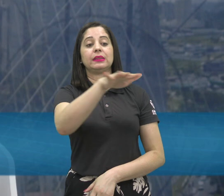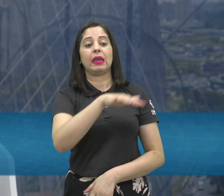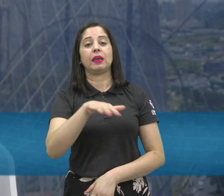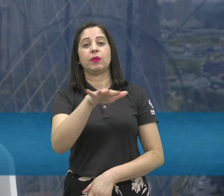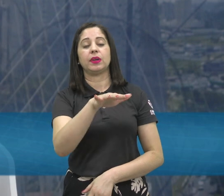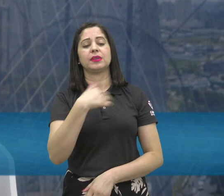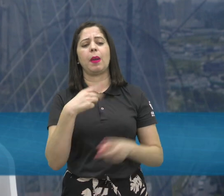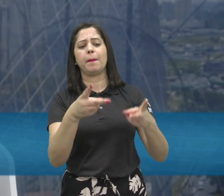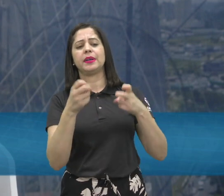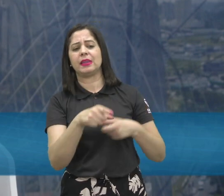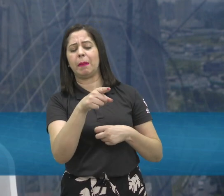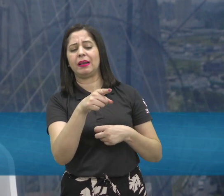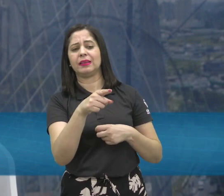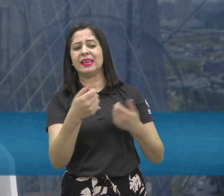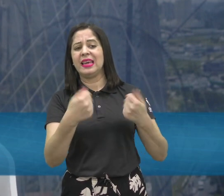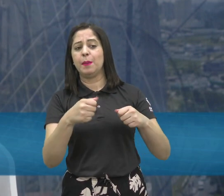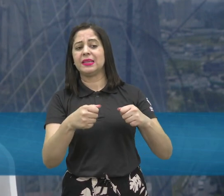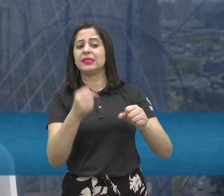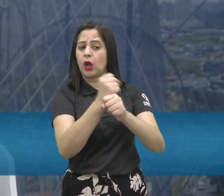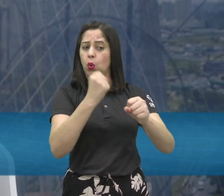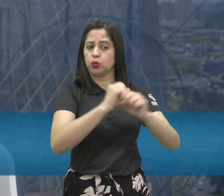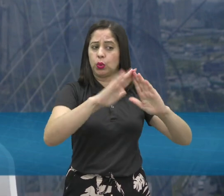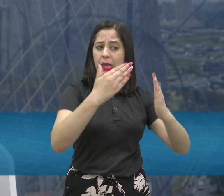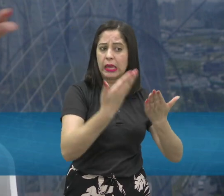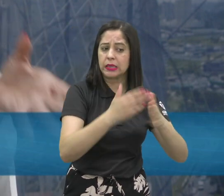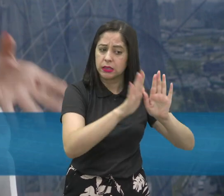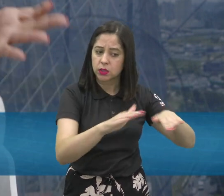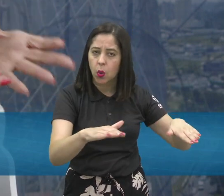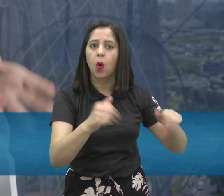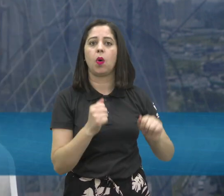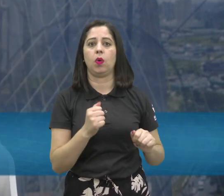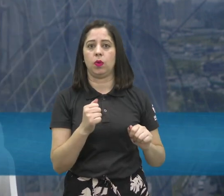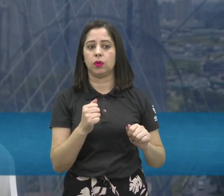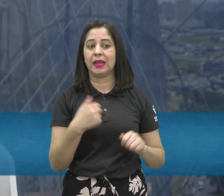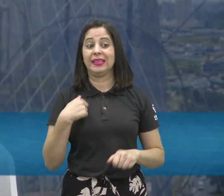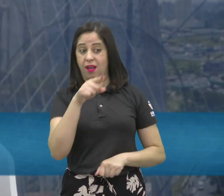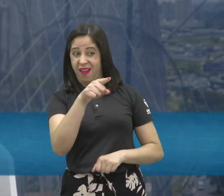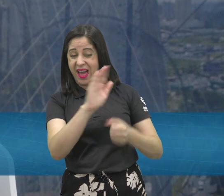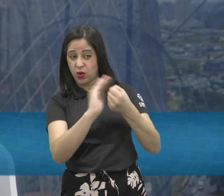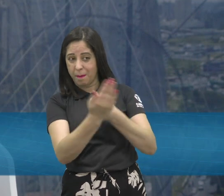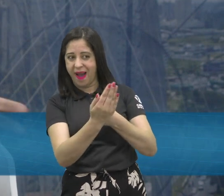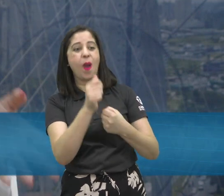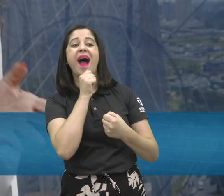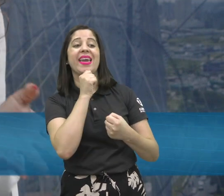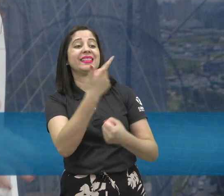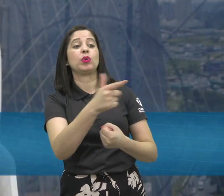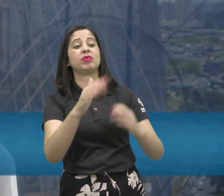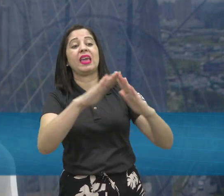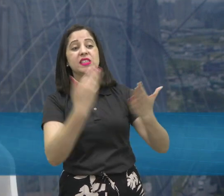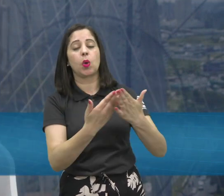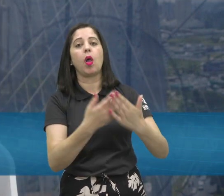identifica que precisa ter creche para crianças, né? Então, olha, naquele bairro não está sendo atendido especificamente